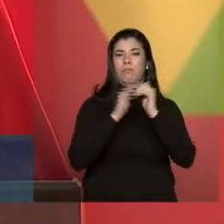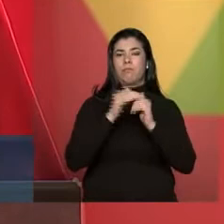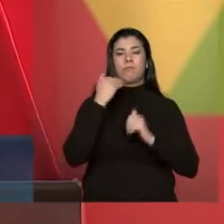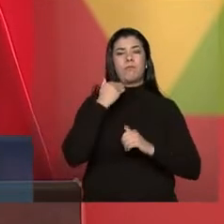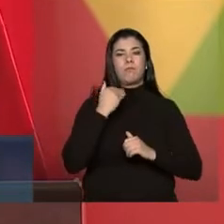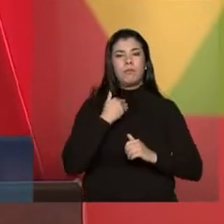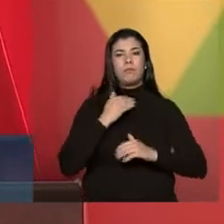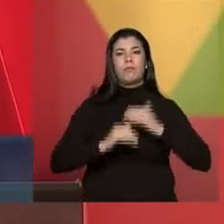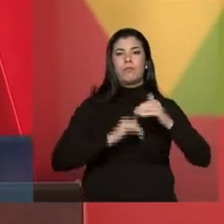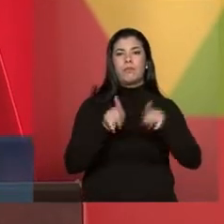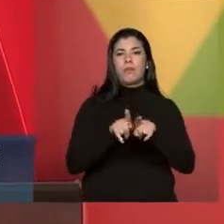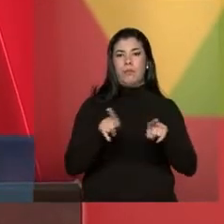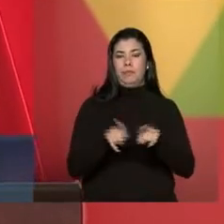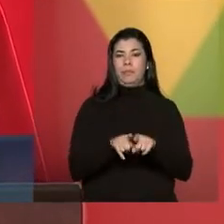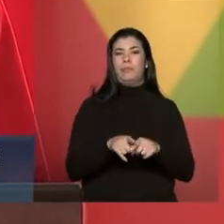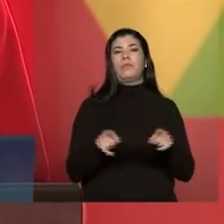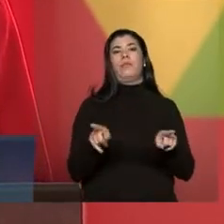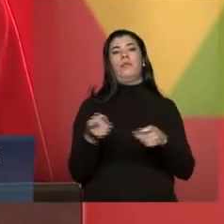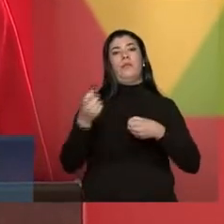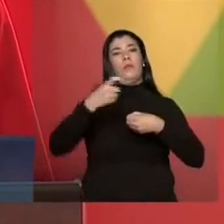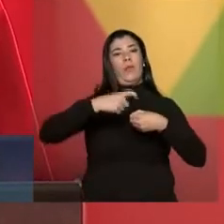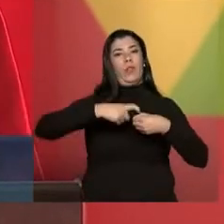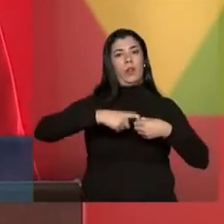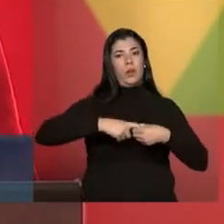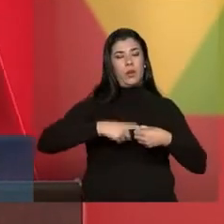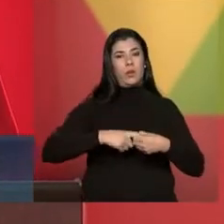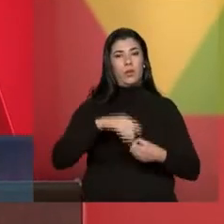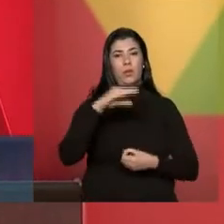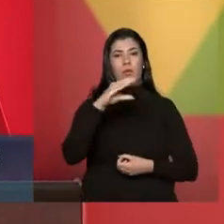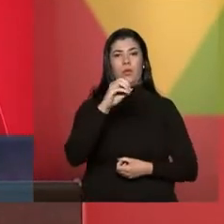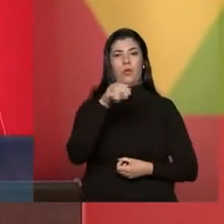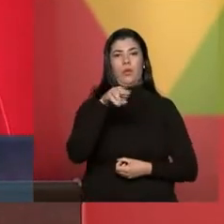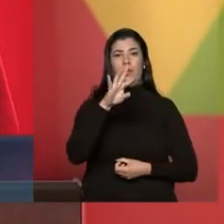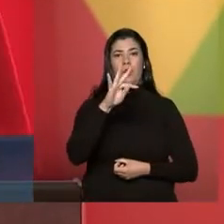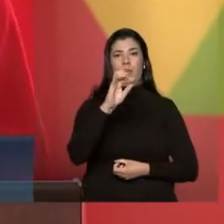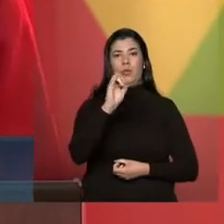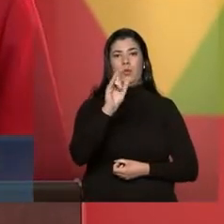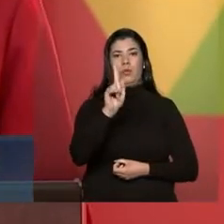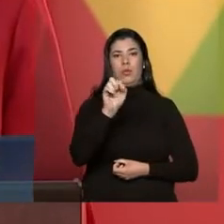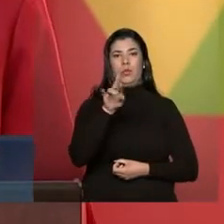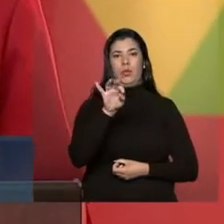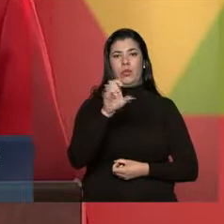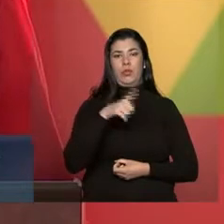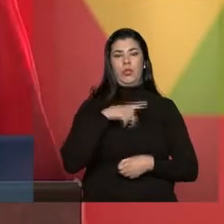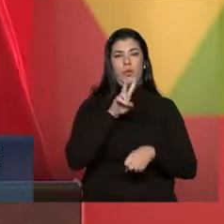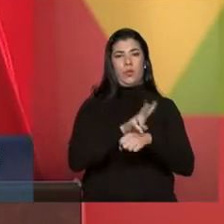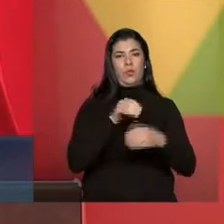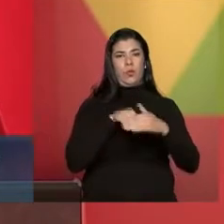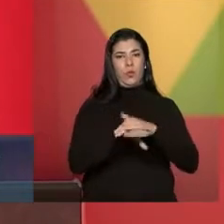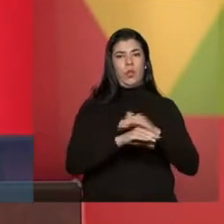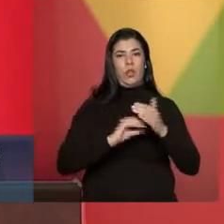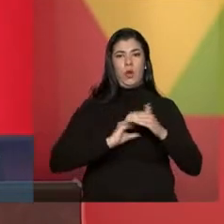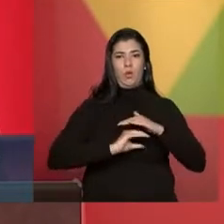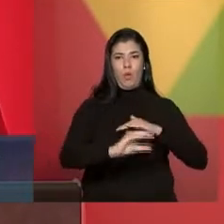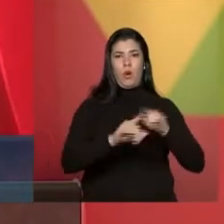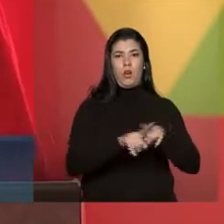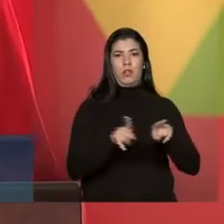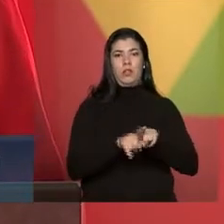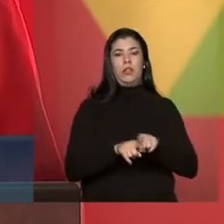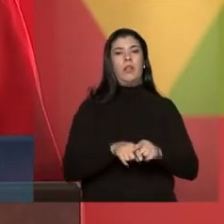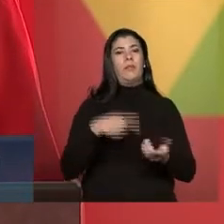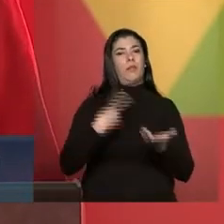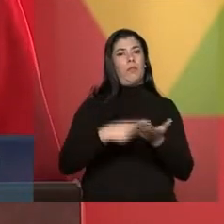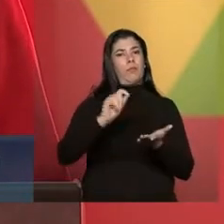Desenvolvimento dos BRICS e do Acordo Contingente de Reservas que aprovamos no ano passado na presença